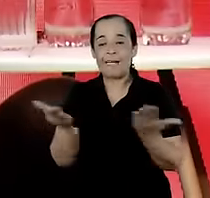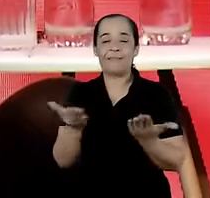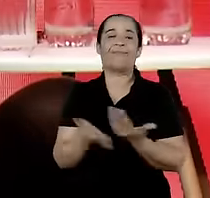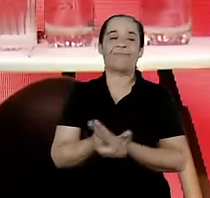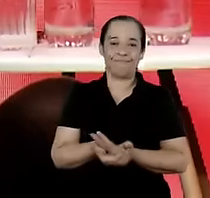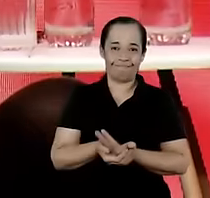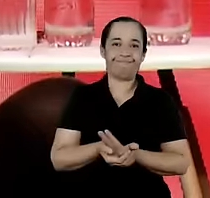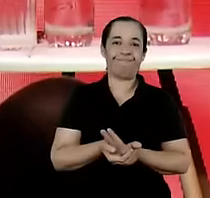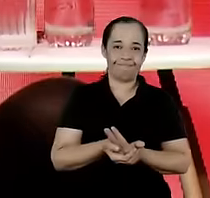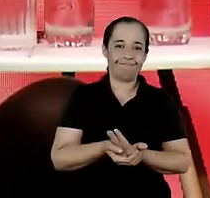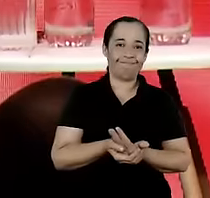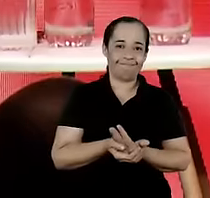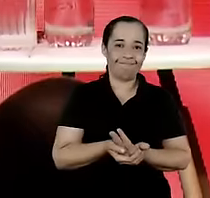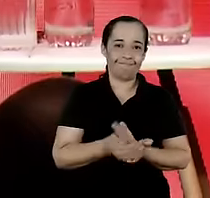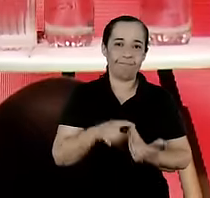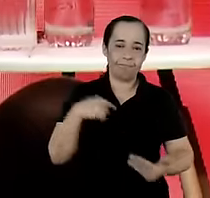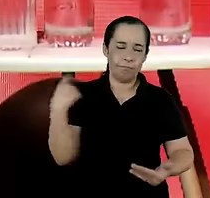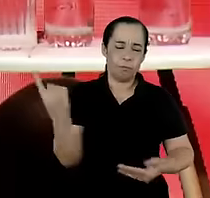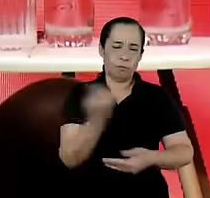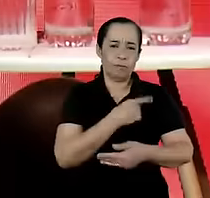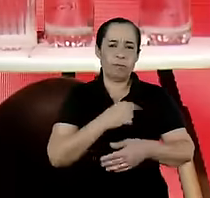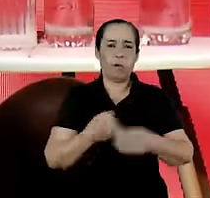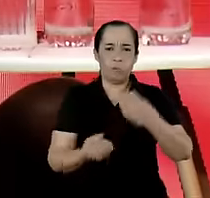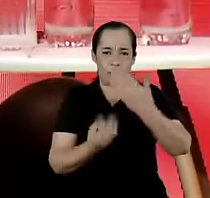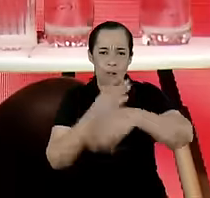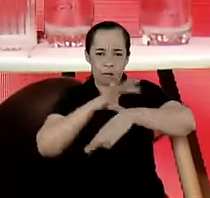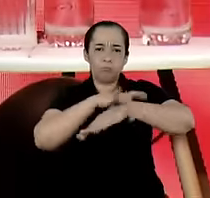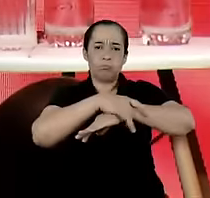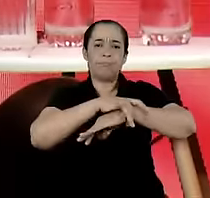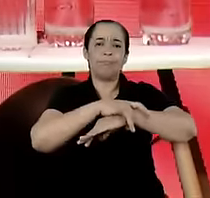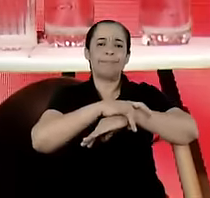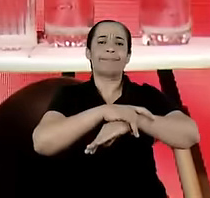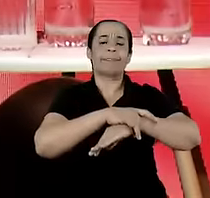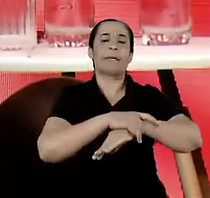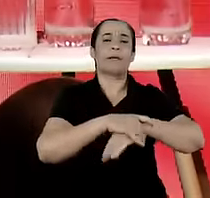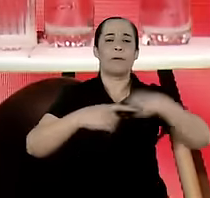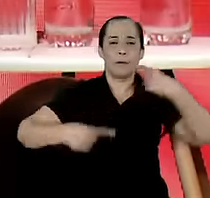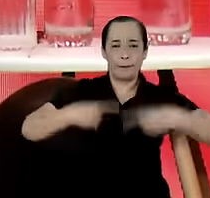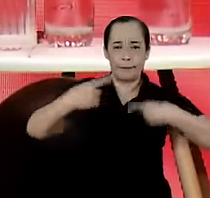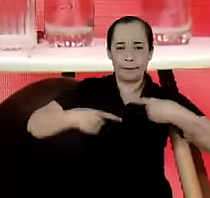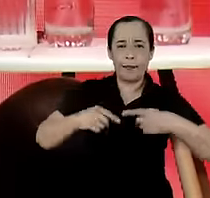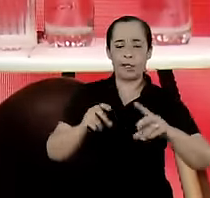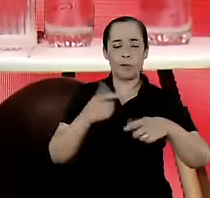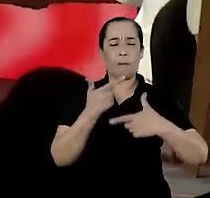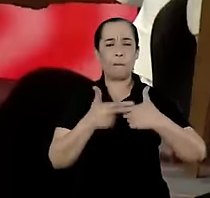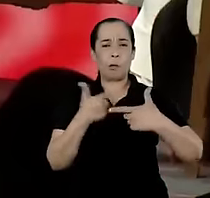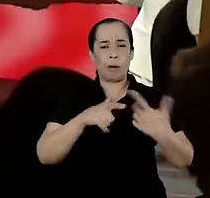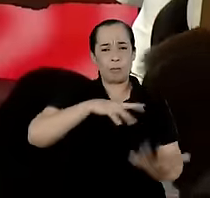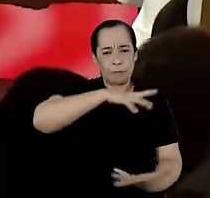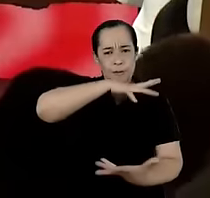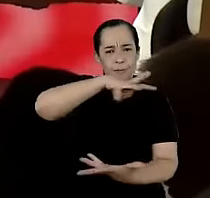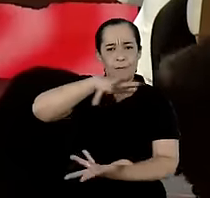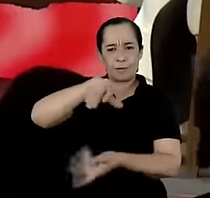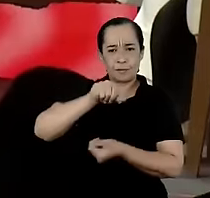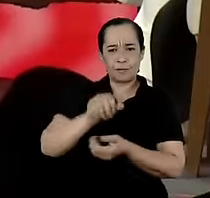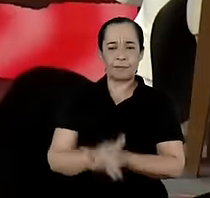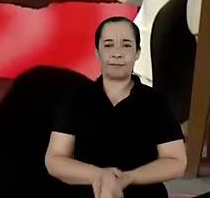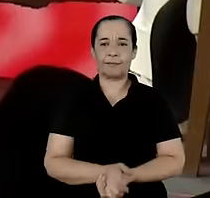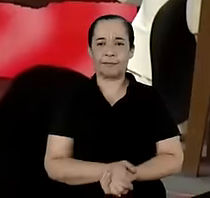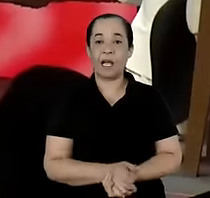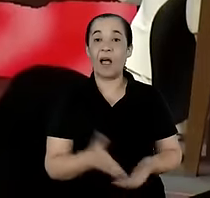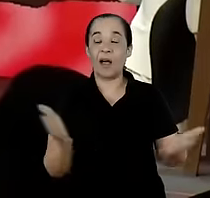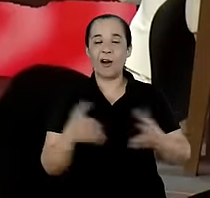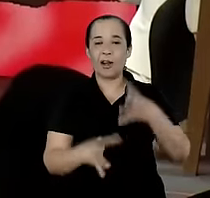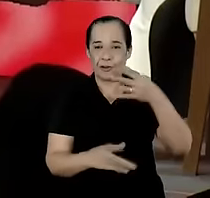das nossas Exposições aí justamente por conta desses debates geopolíticos vamos lá se poder complementar acho que